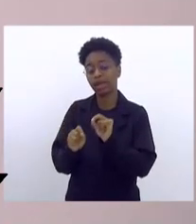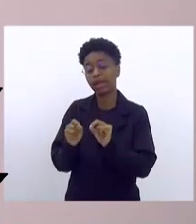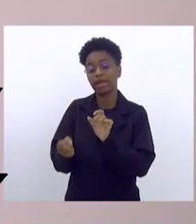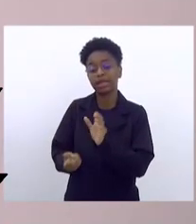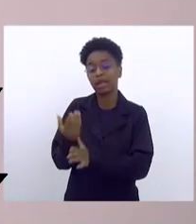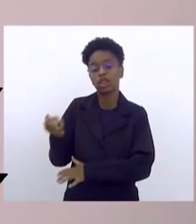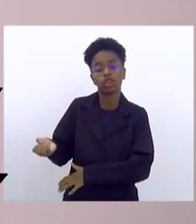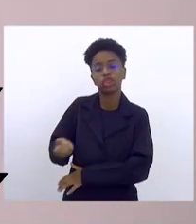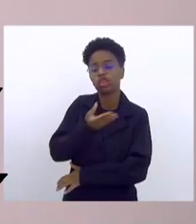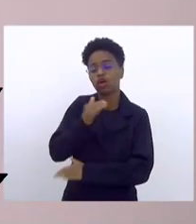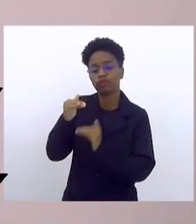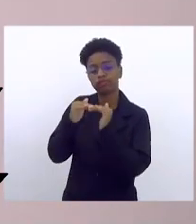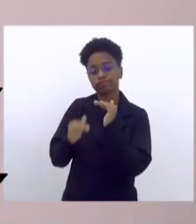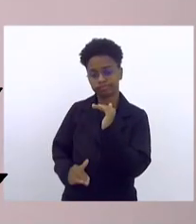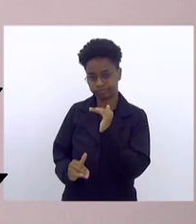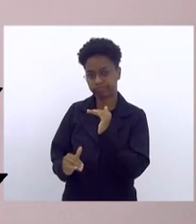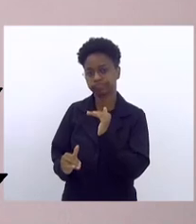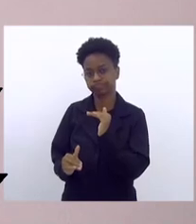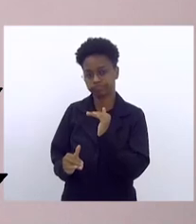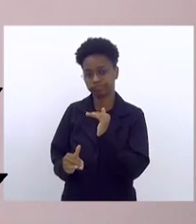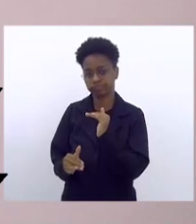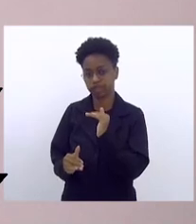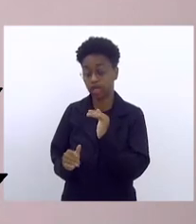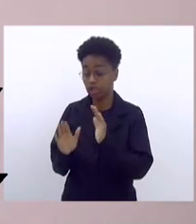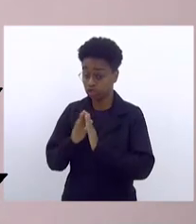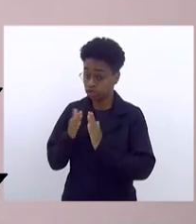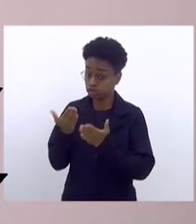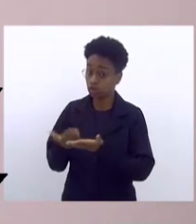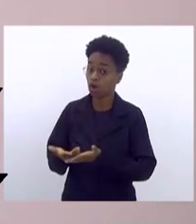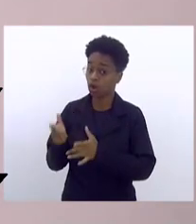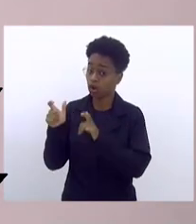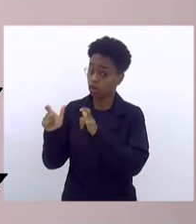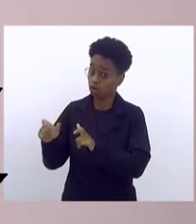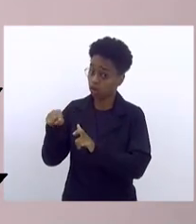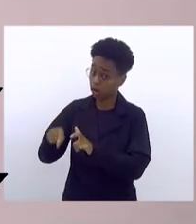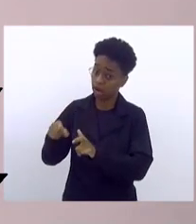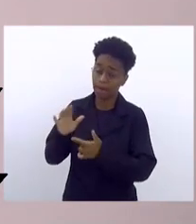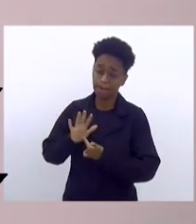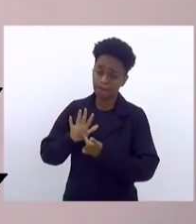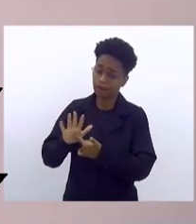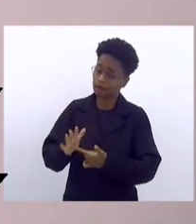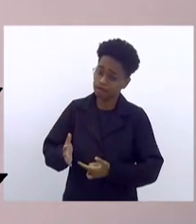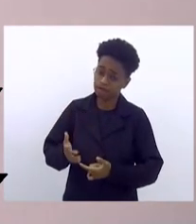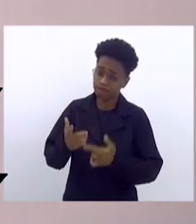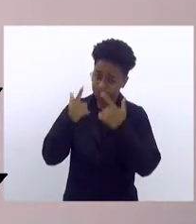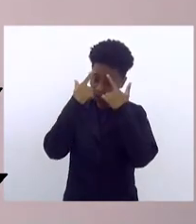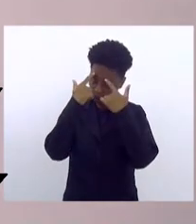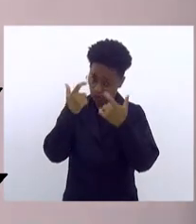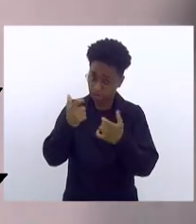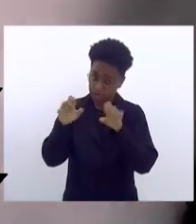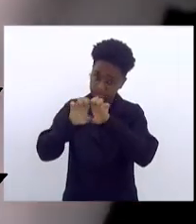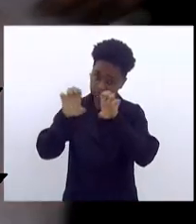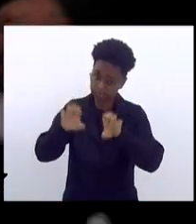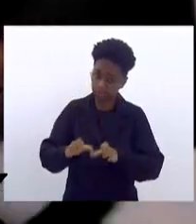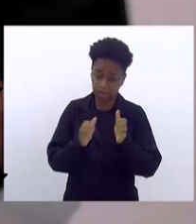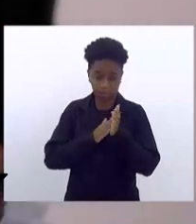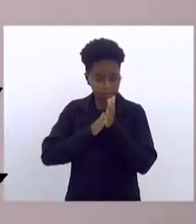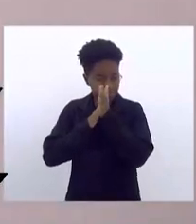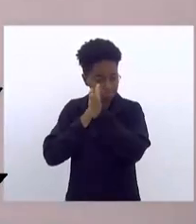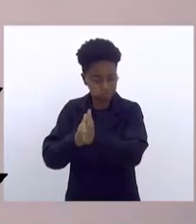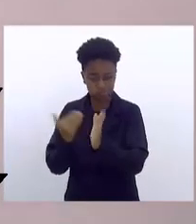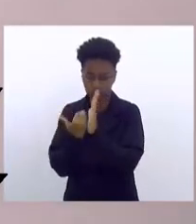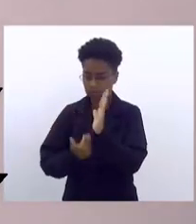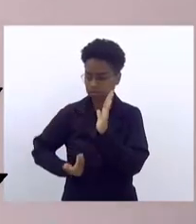desigualdades ela é o lugar de expressão de uma violência estrutural que tem sido cada vez